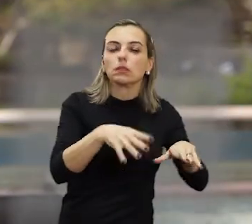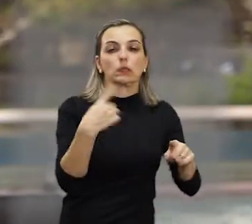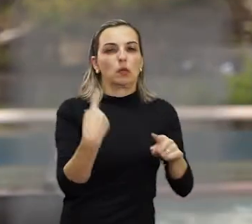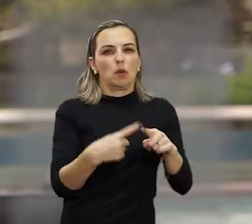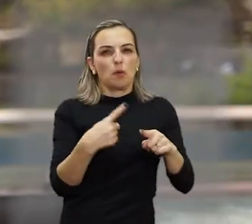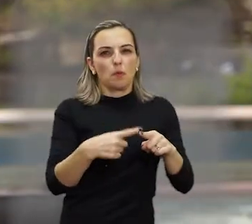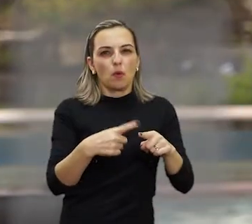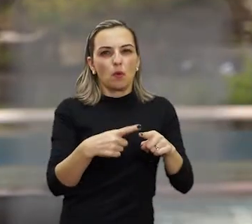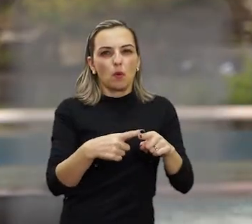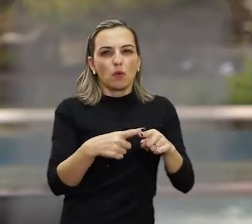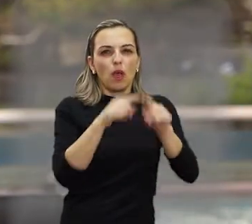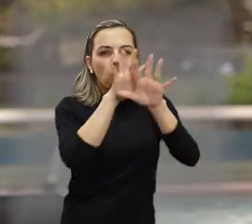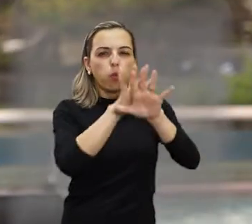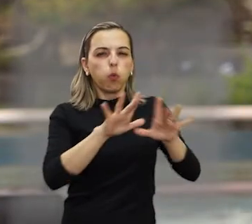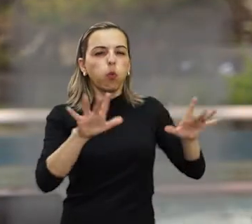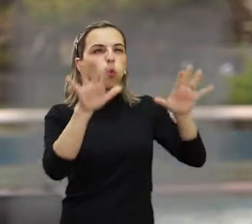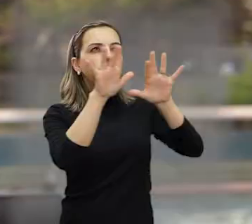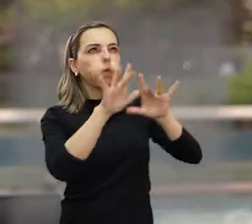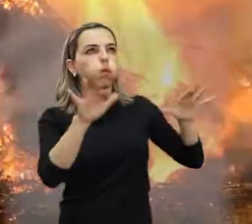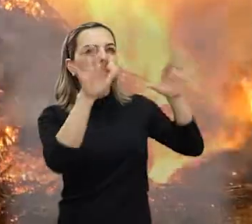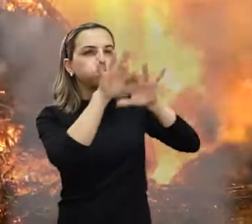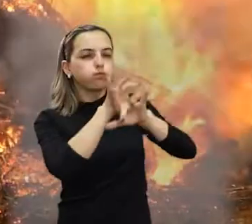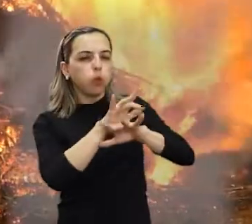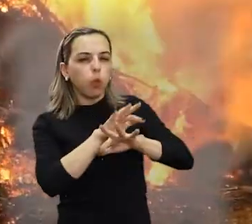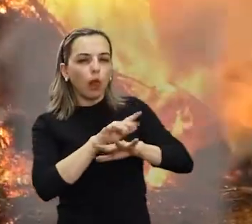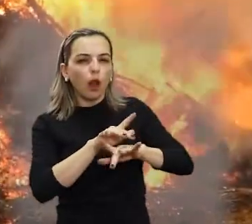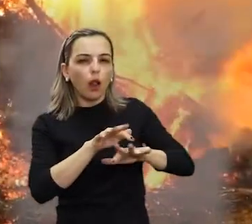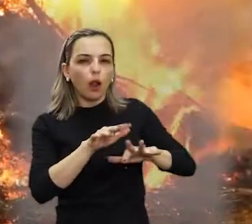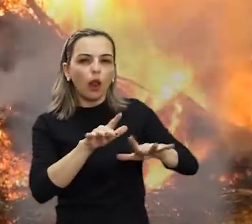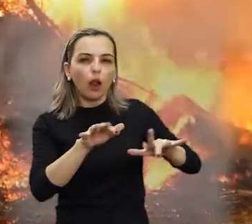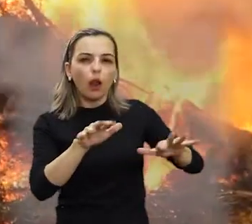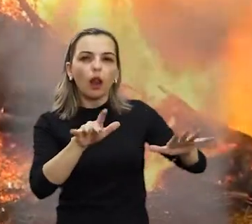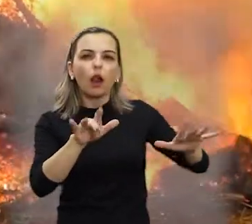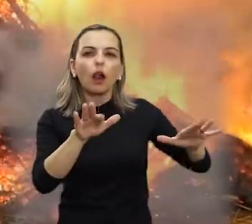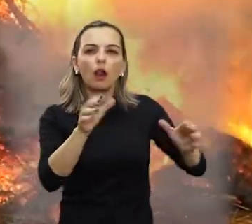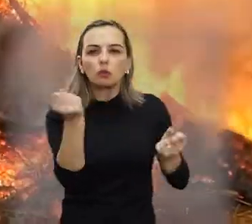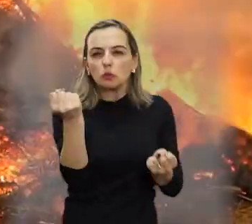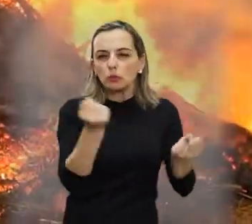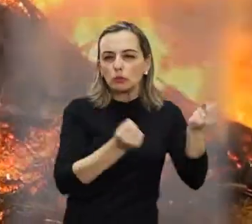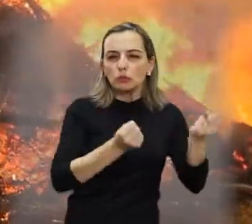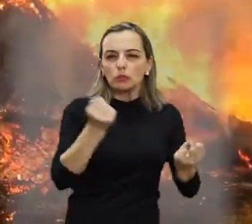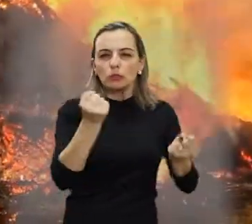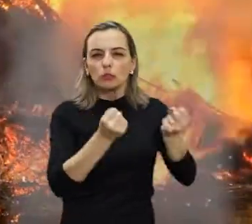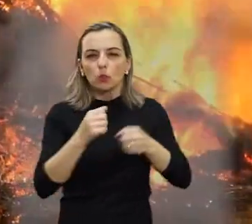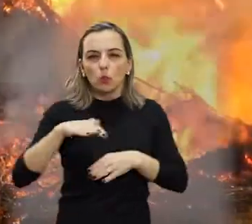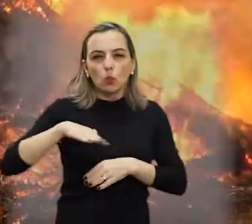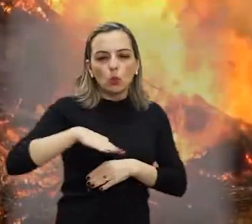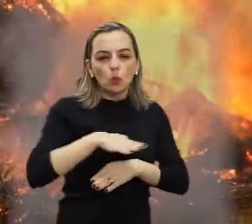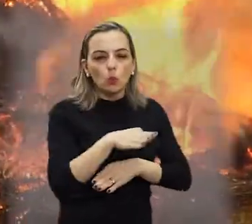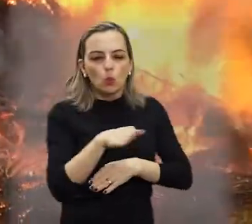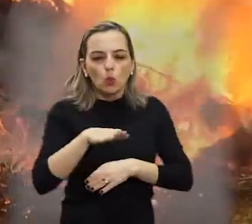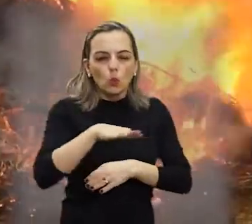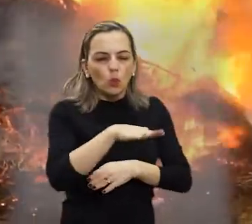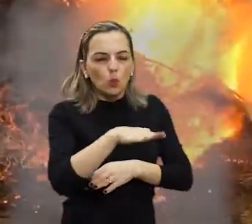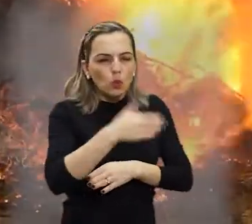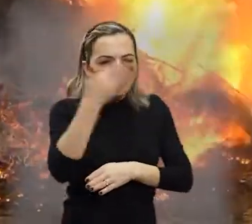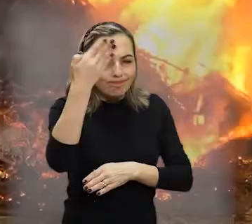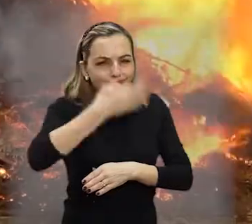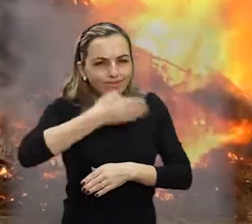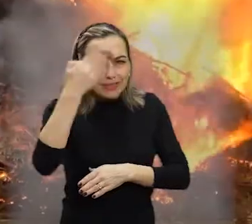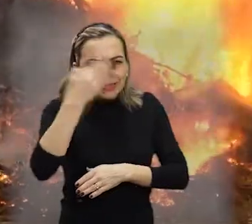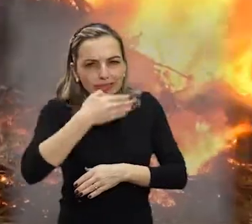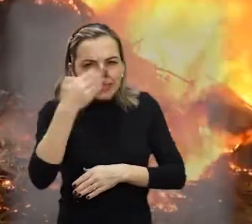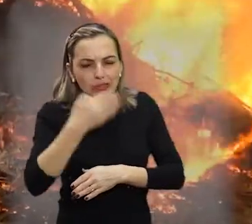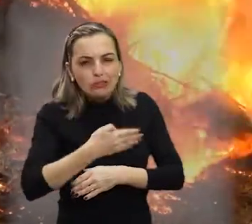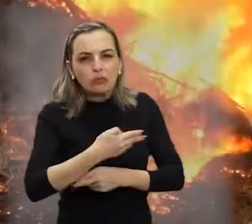o trânsito, quando essas queimadas ocorrem em vias de grande circulação de veículos e que a fumaça invade a rua e prejudica